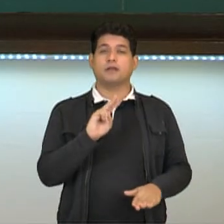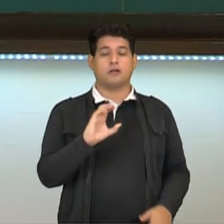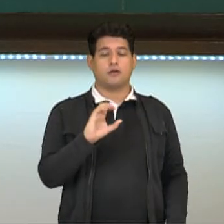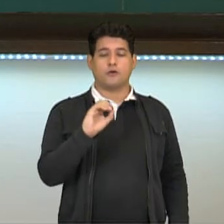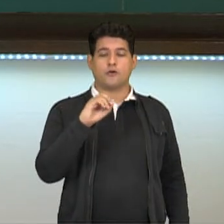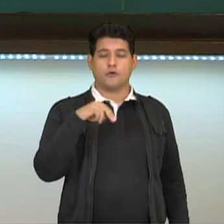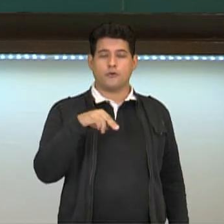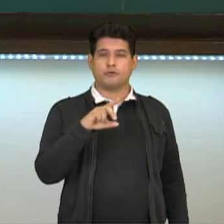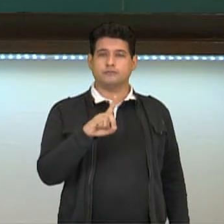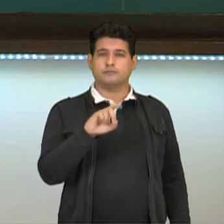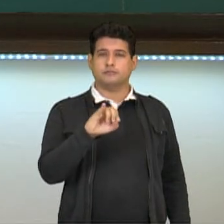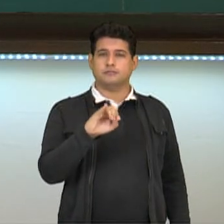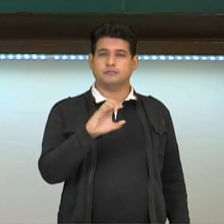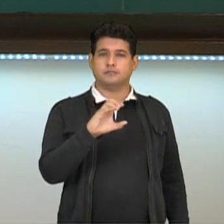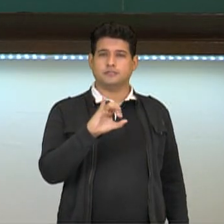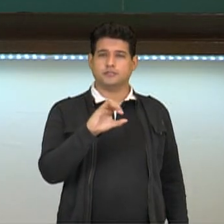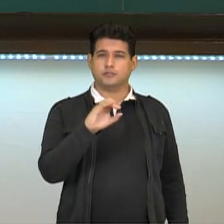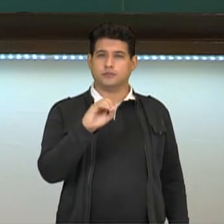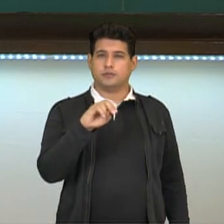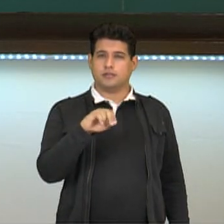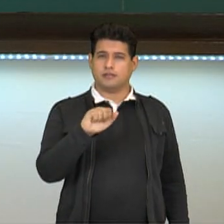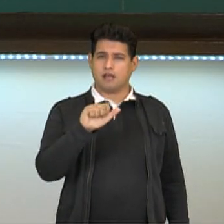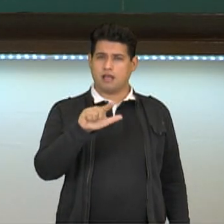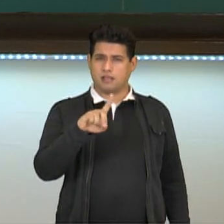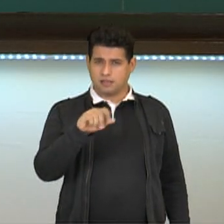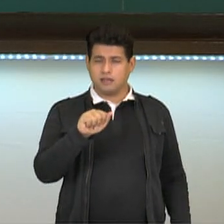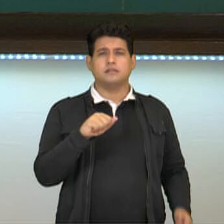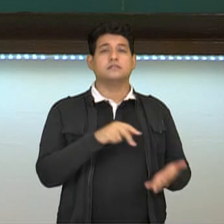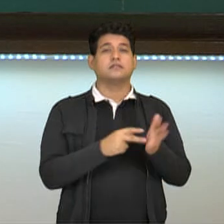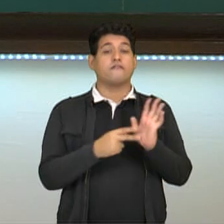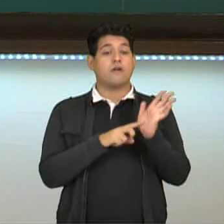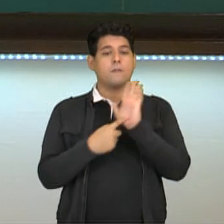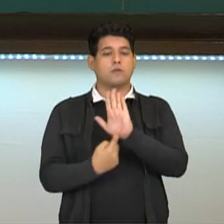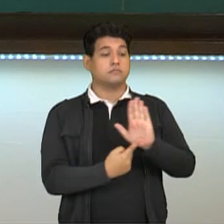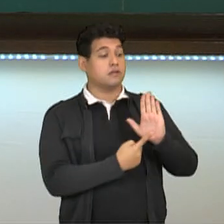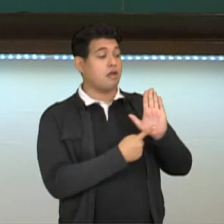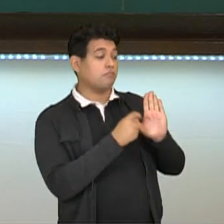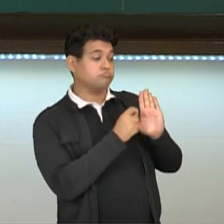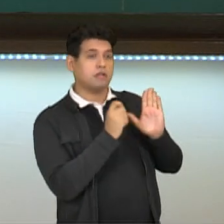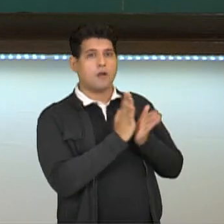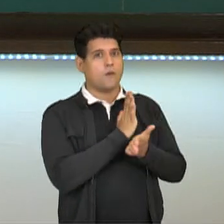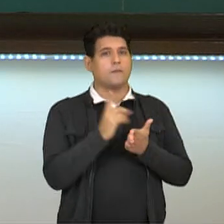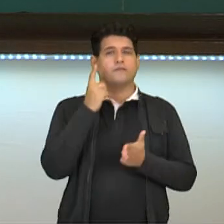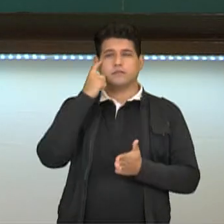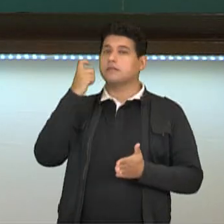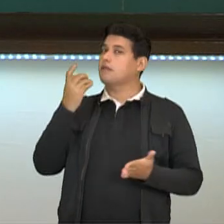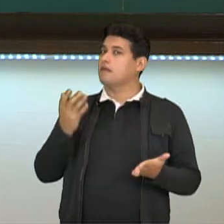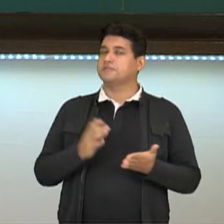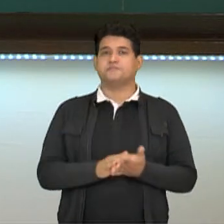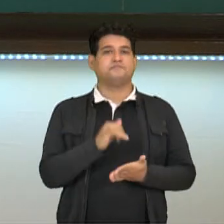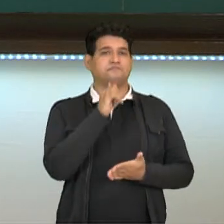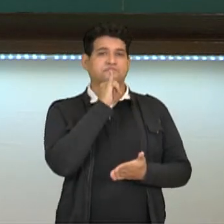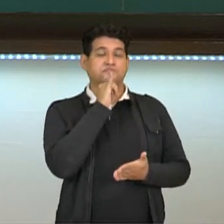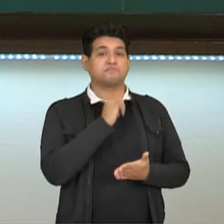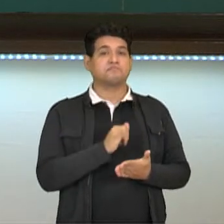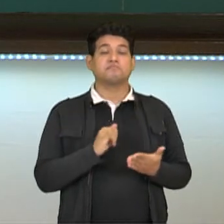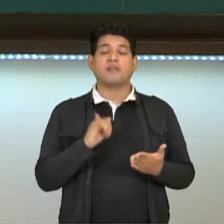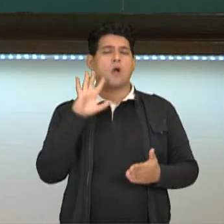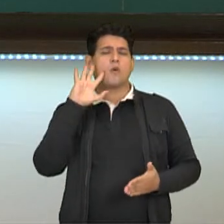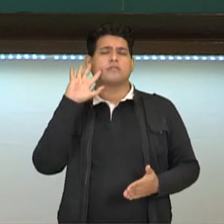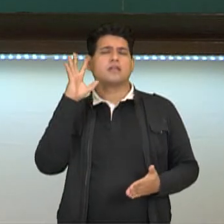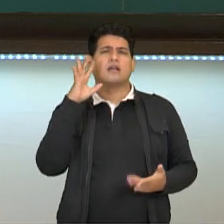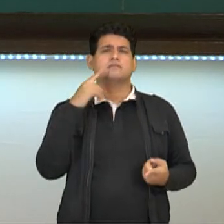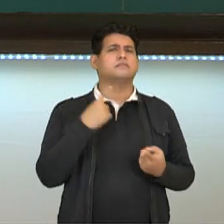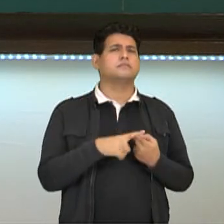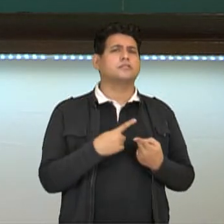gente, frases condicionais são aquelas frases que vão expressar uma condição. tá? Então, algo